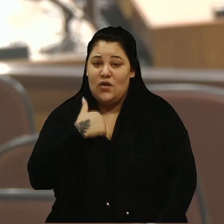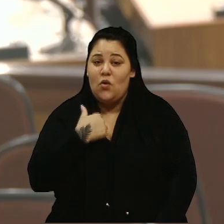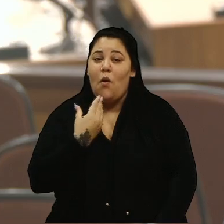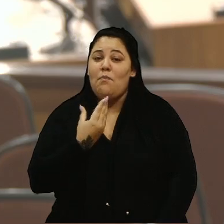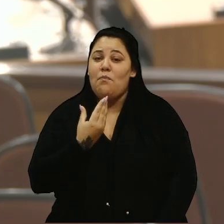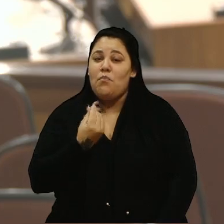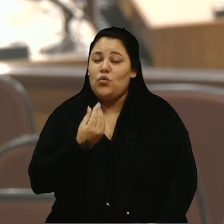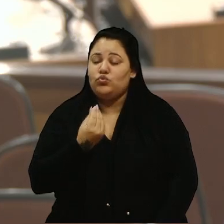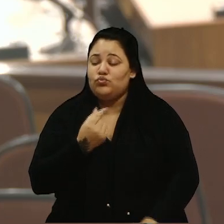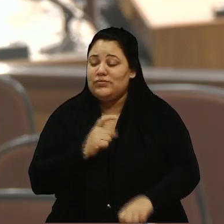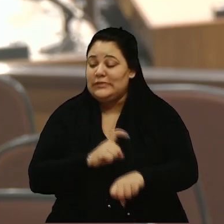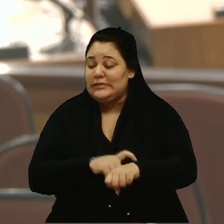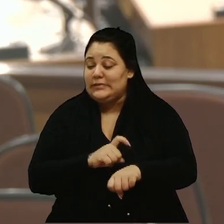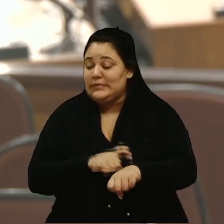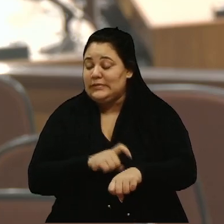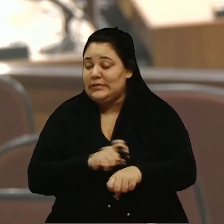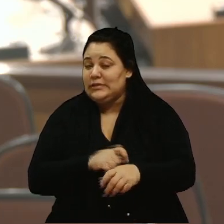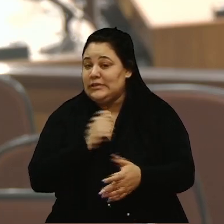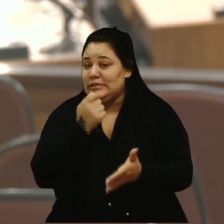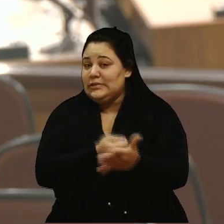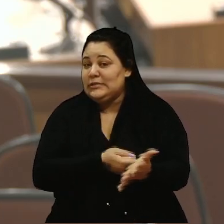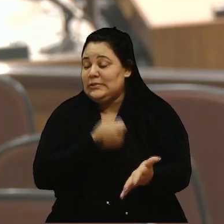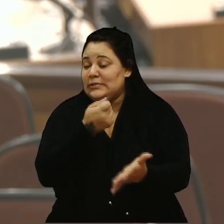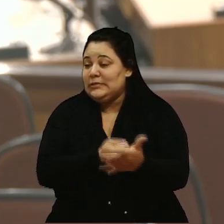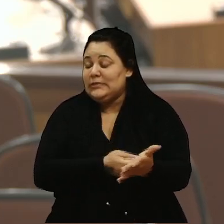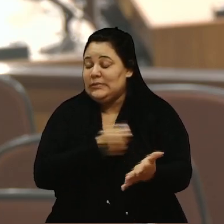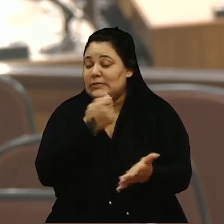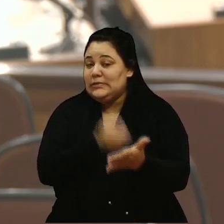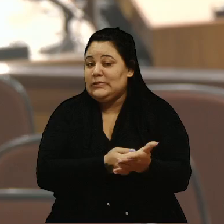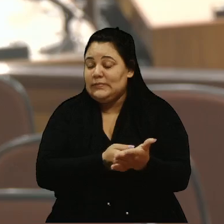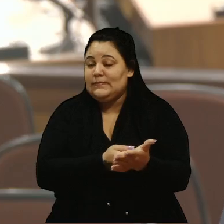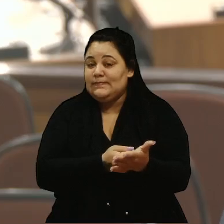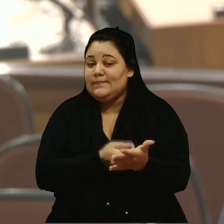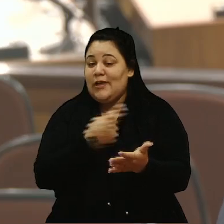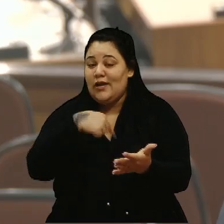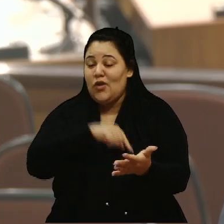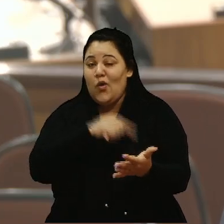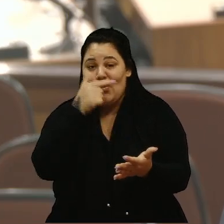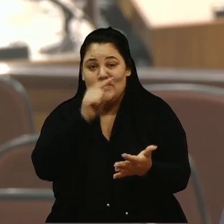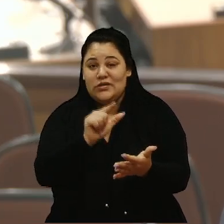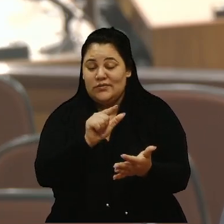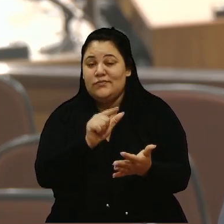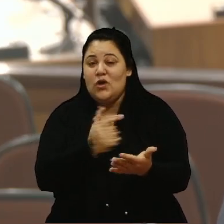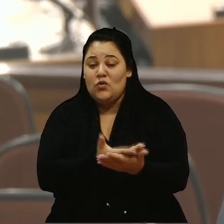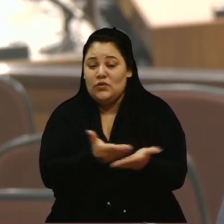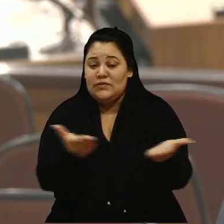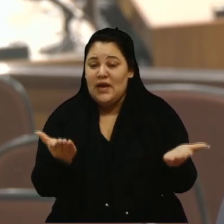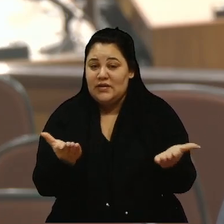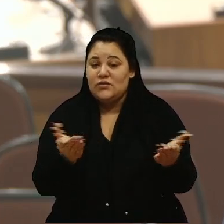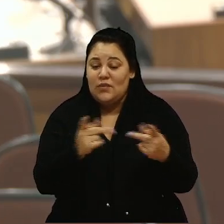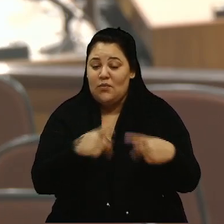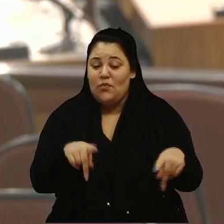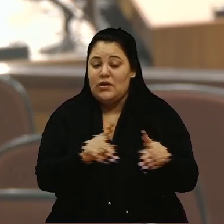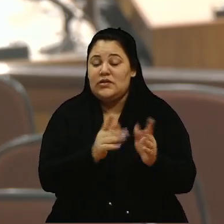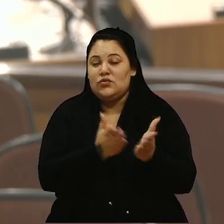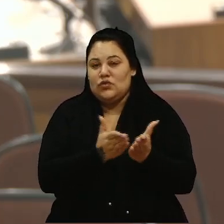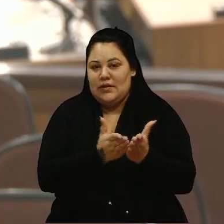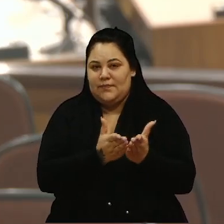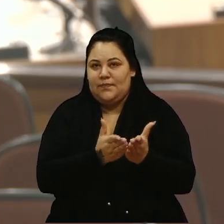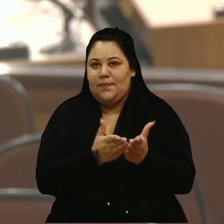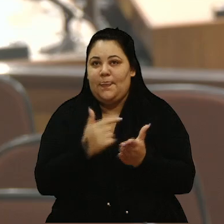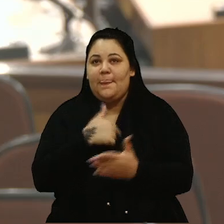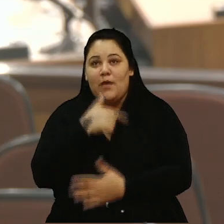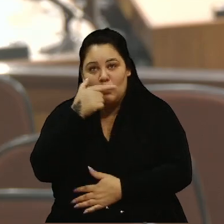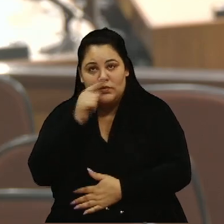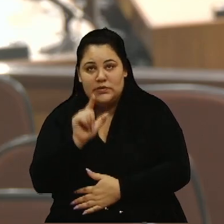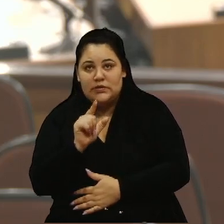luta é que a gente consiga um espaço para essa população estudar. Eu consegui esse